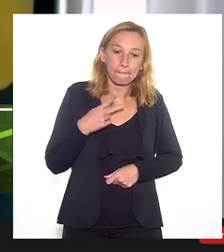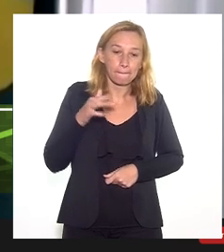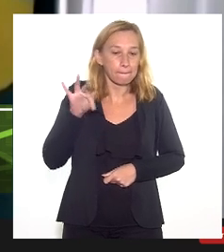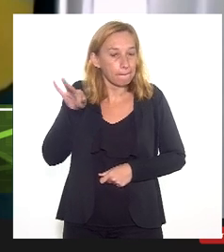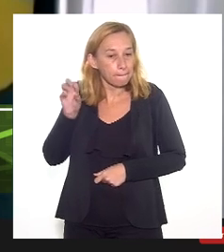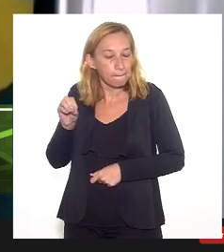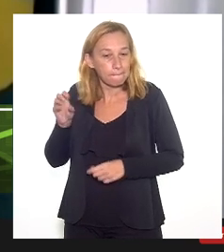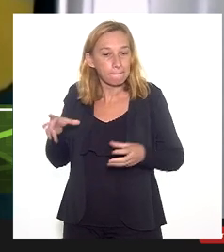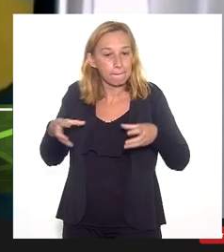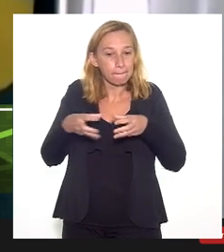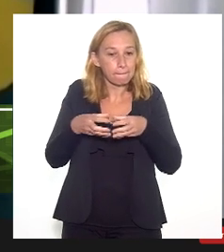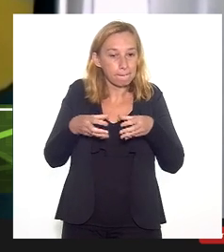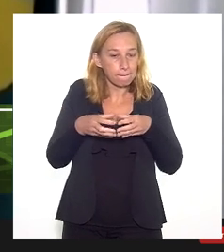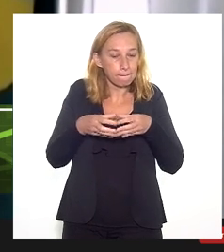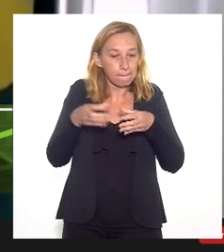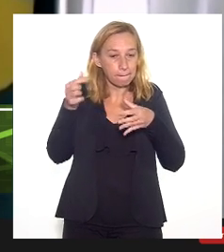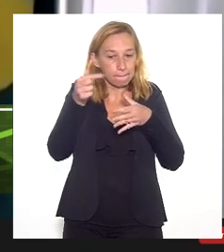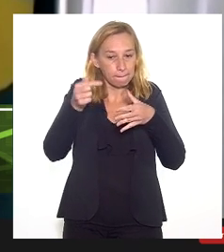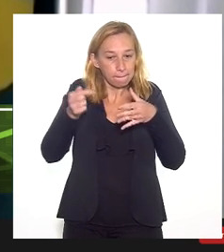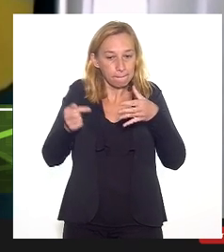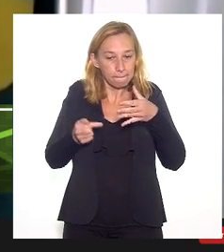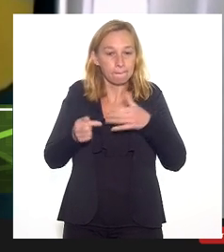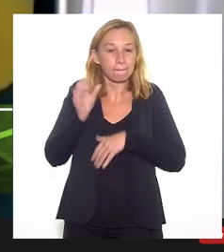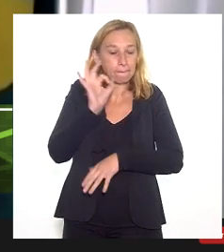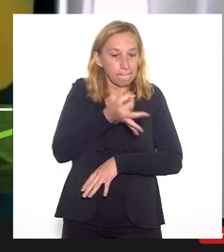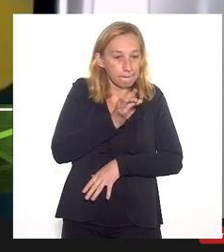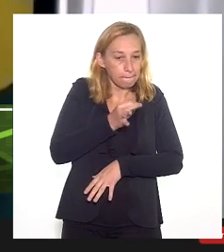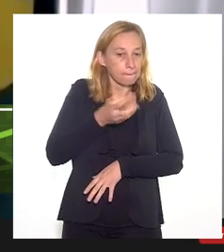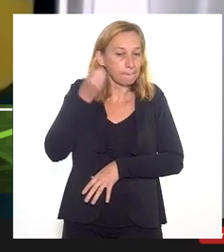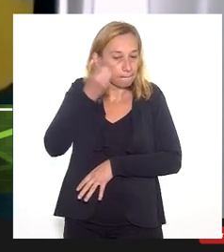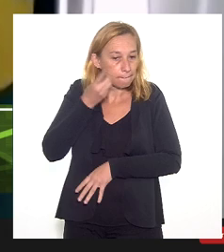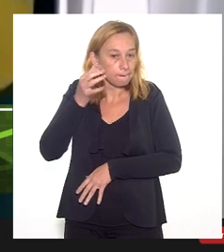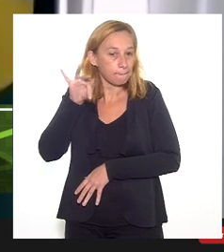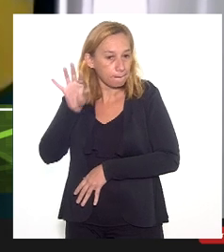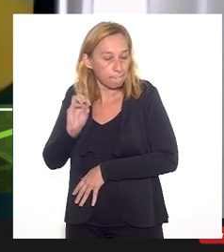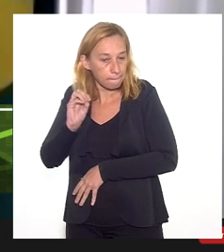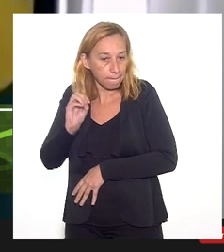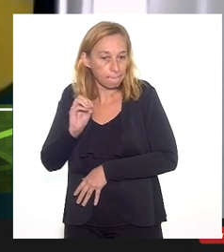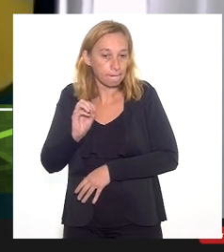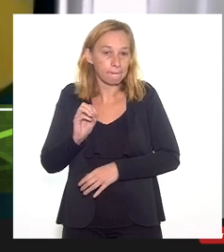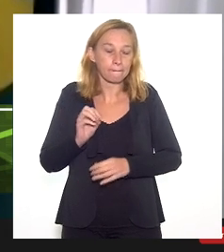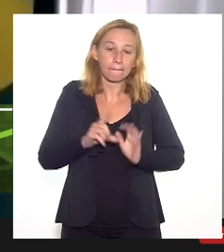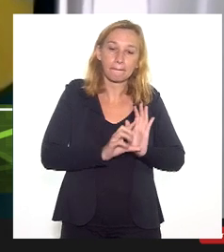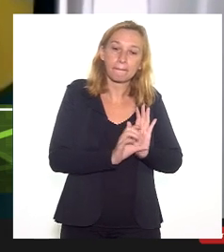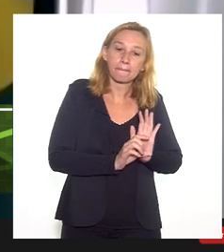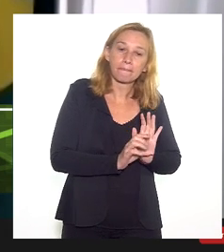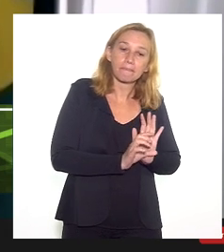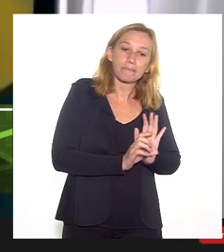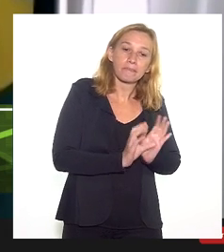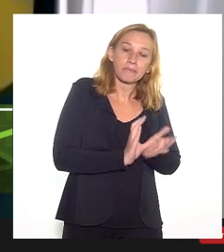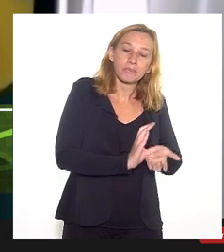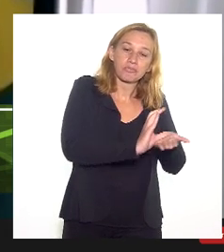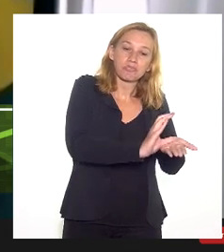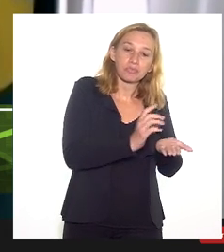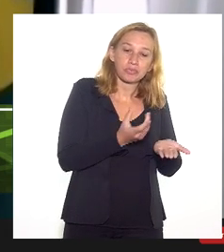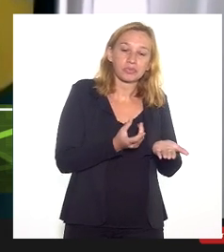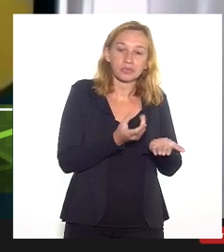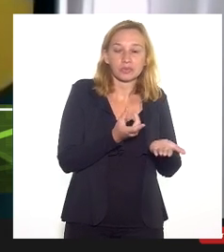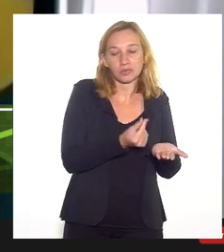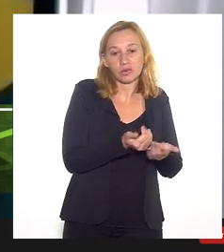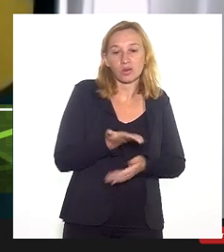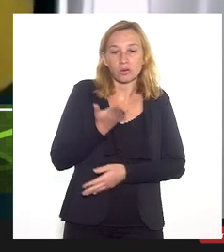desse conjunto de itens você tem toda a razão o deputado Flávio tem toda a razão a questão do auxílio alimentação podia ser